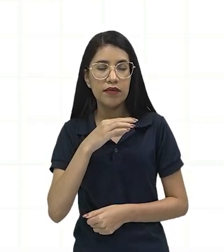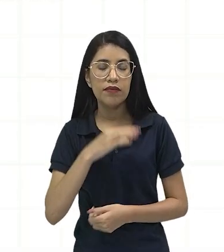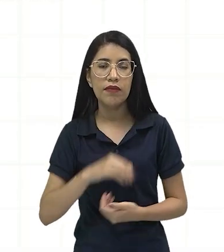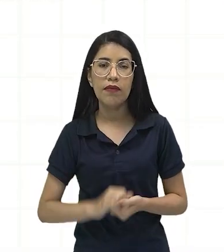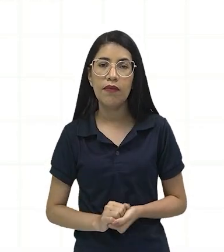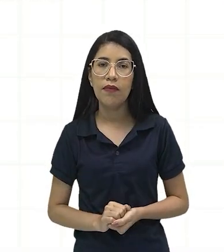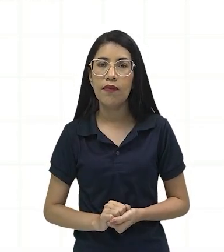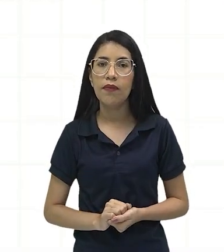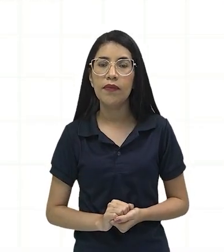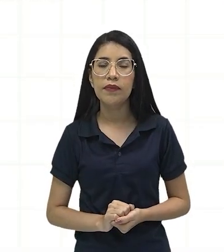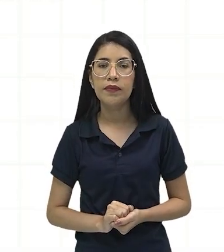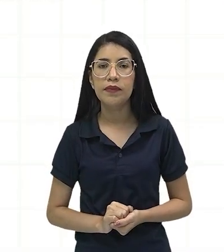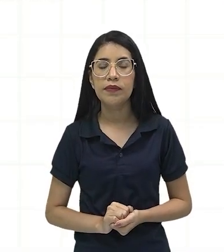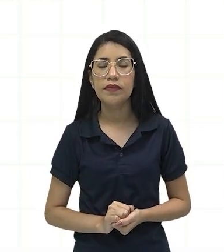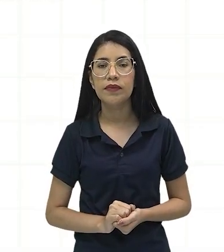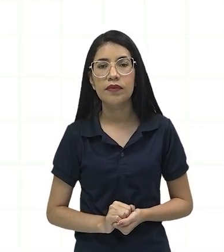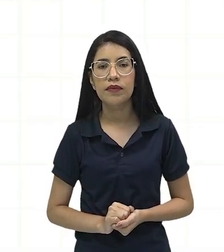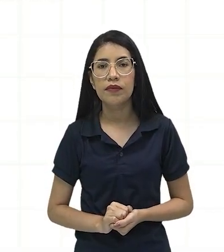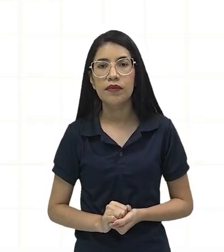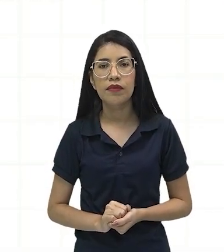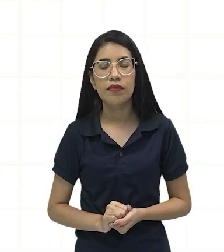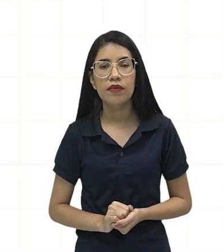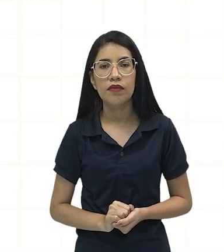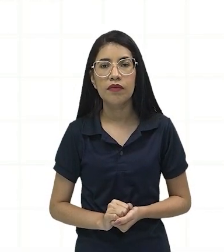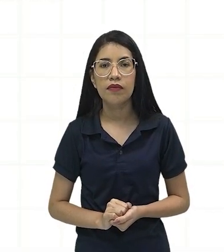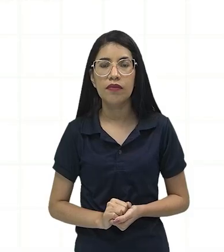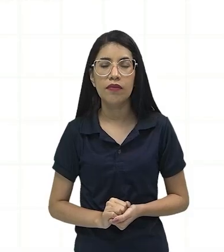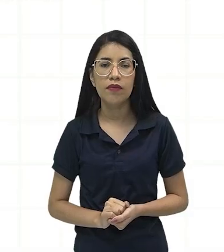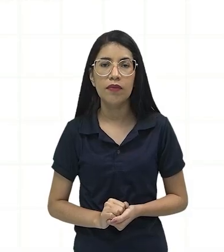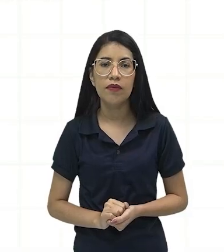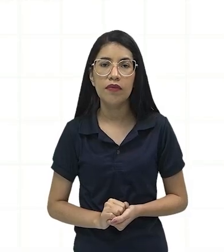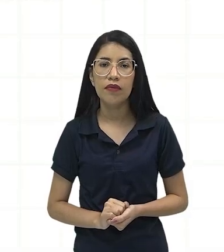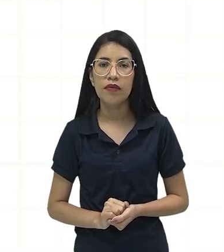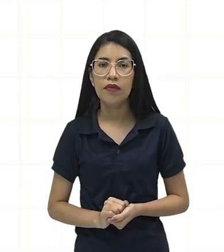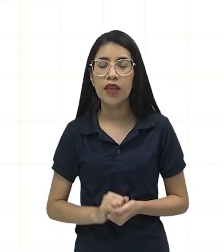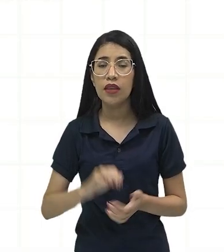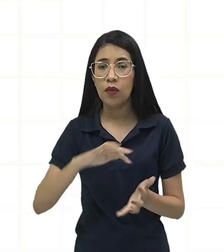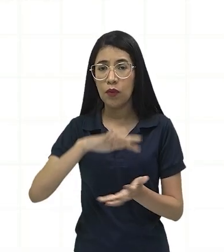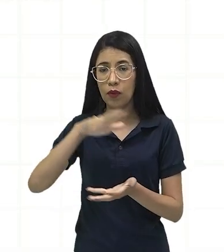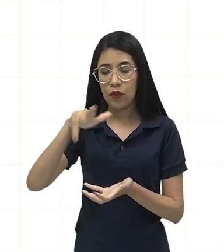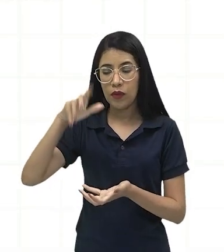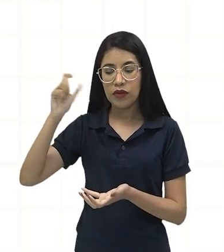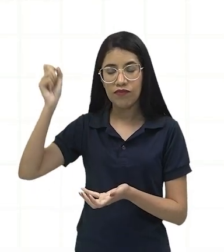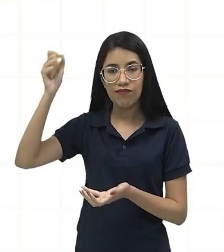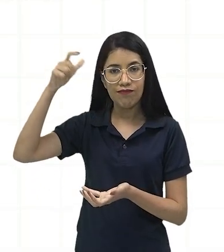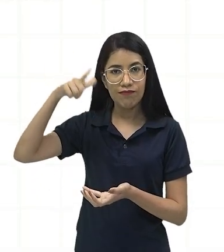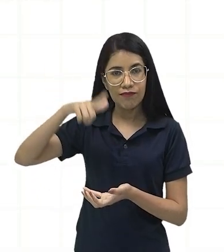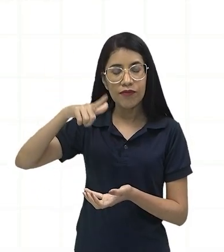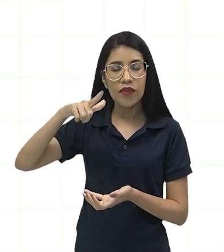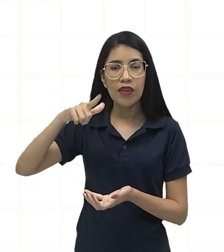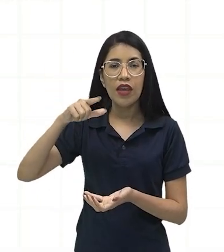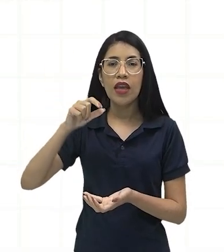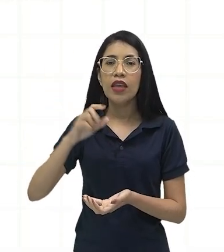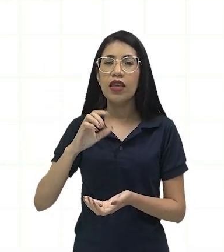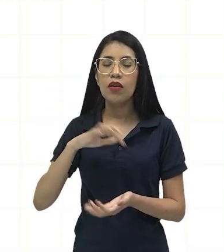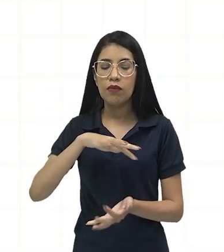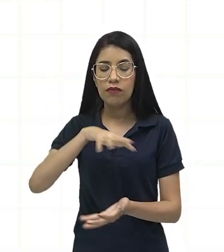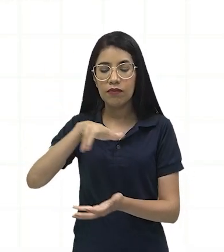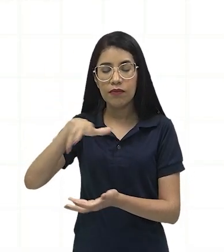que interessante. É por meio deste fenômeno chamado de efeito estufa que o